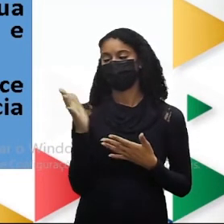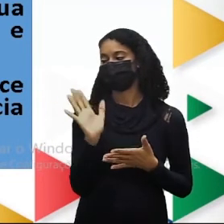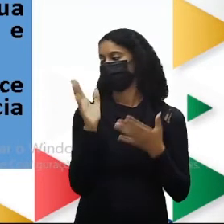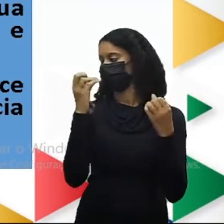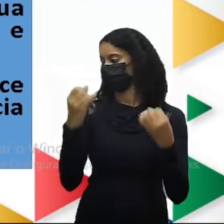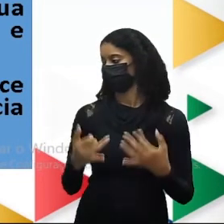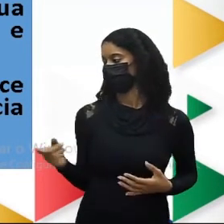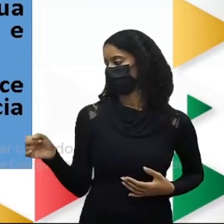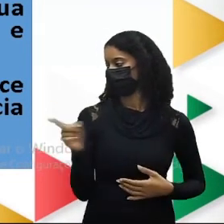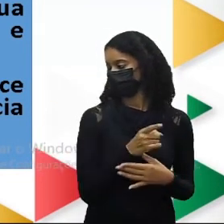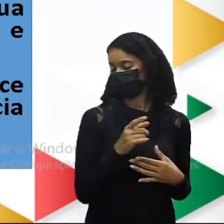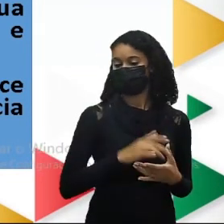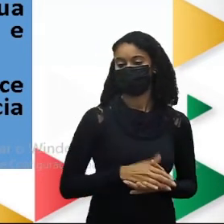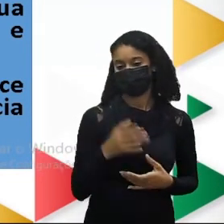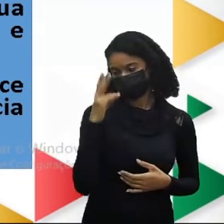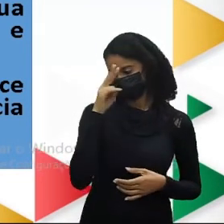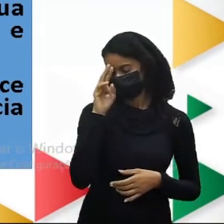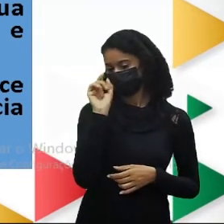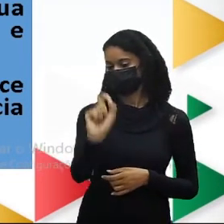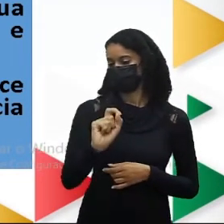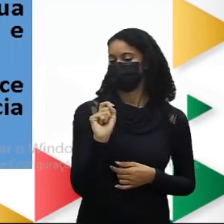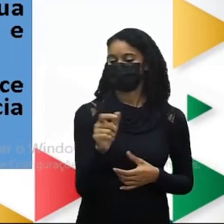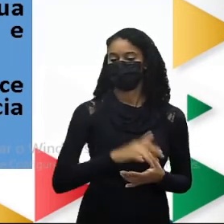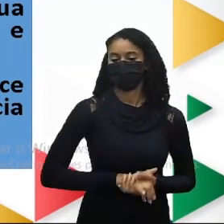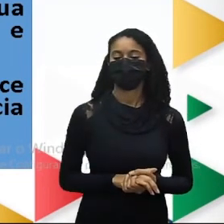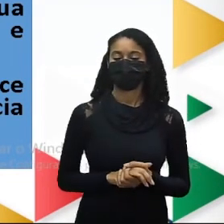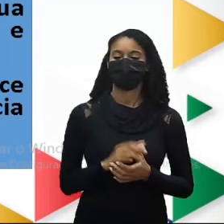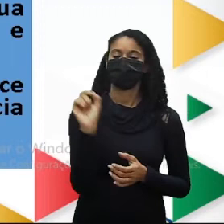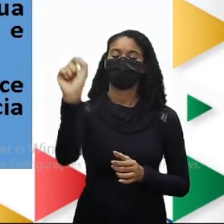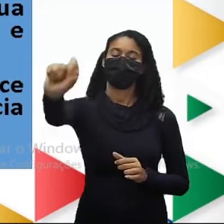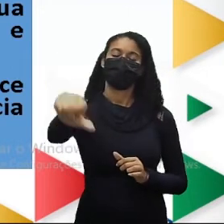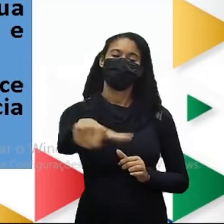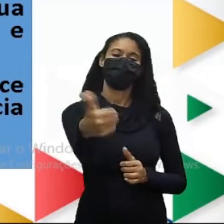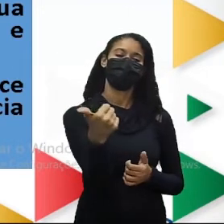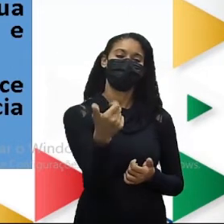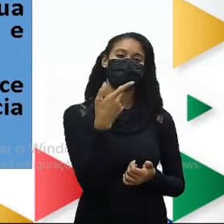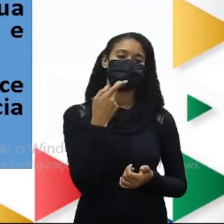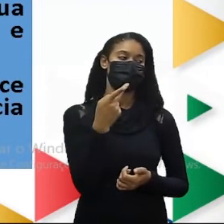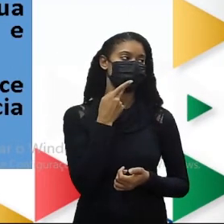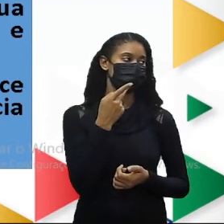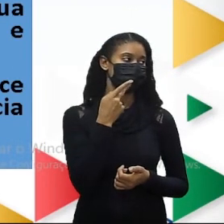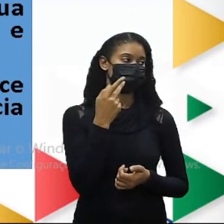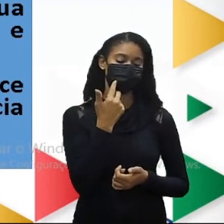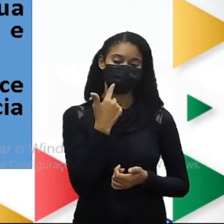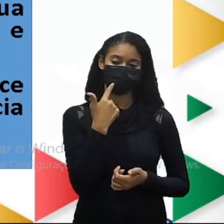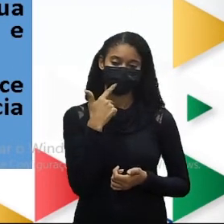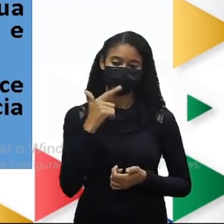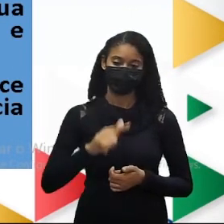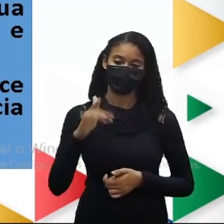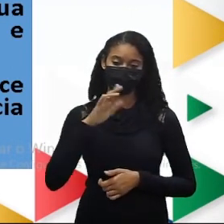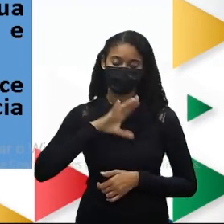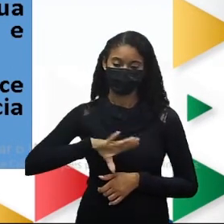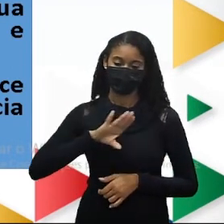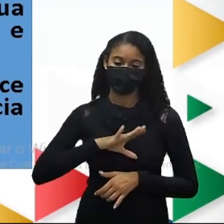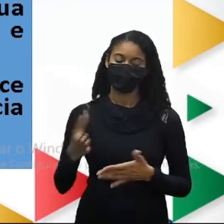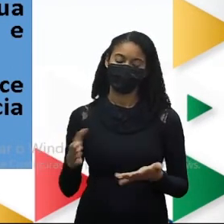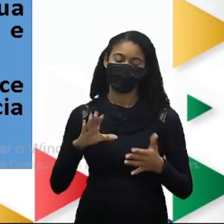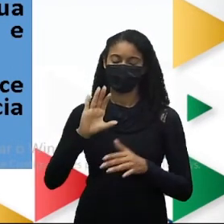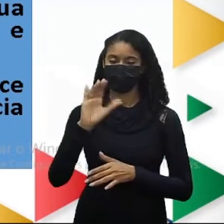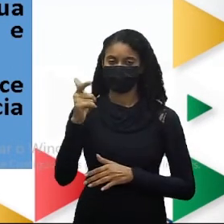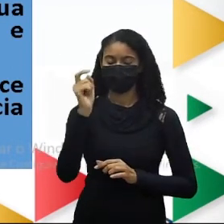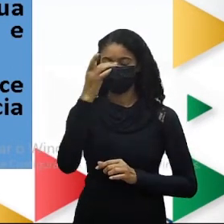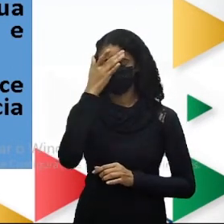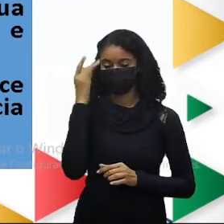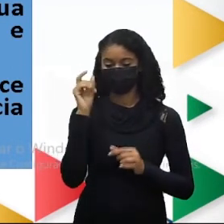a vocês, lembrem-se, quem é o melhor falante da língua portuguesa? Claro que é aquele que sabe adaptar o seu